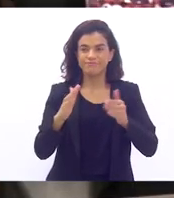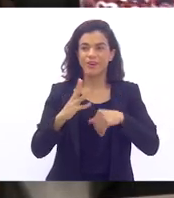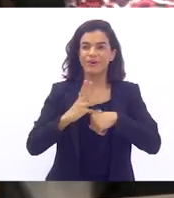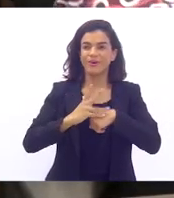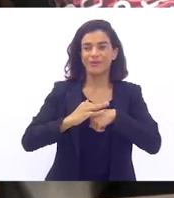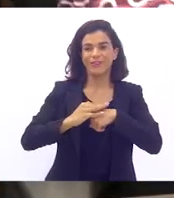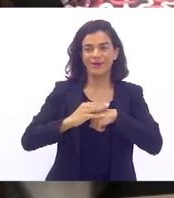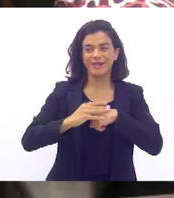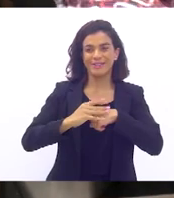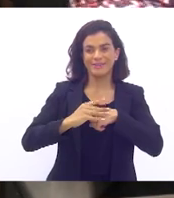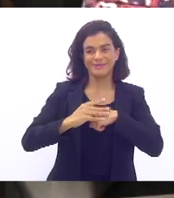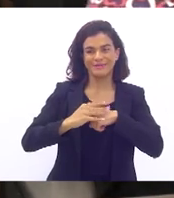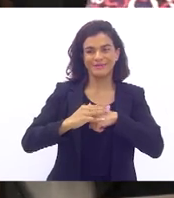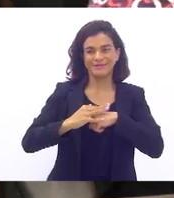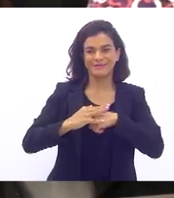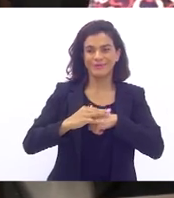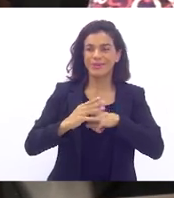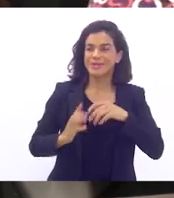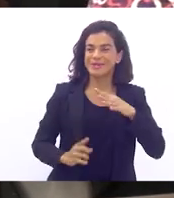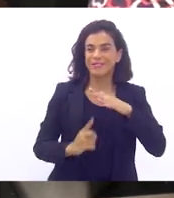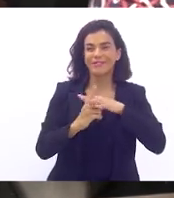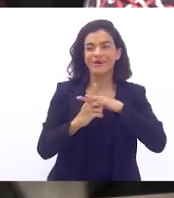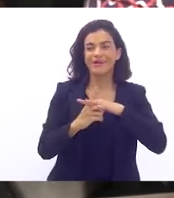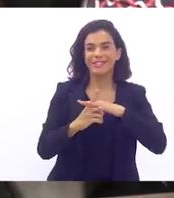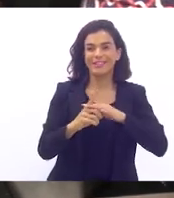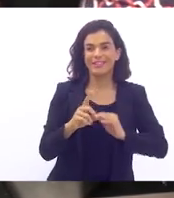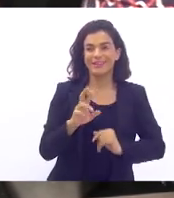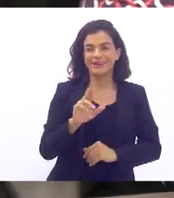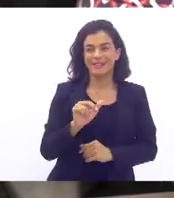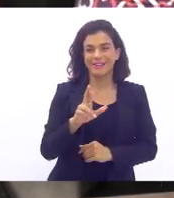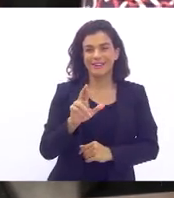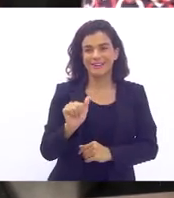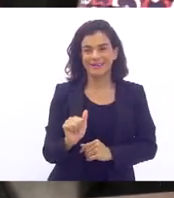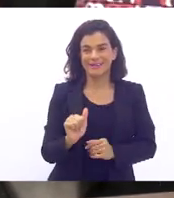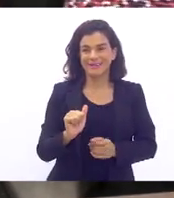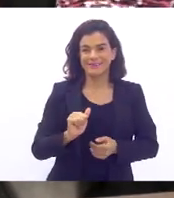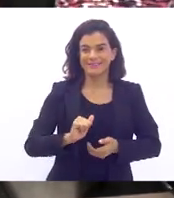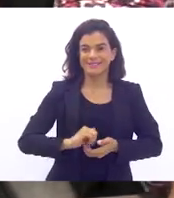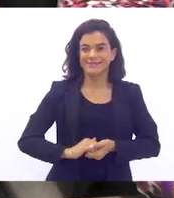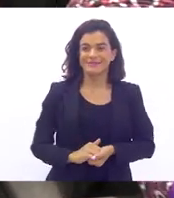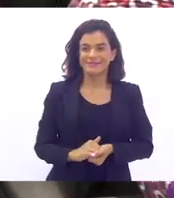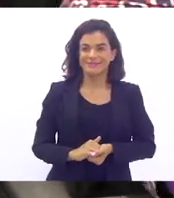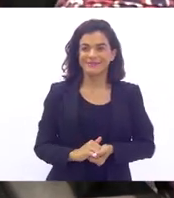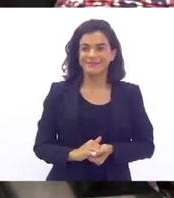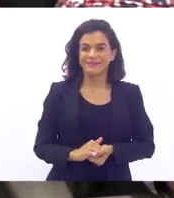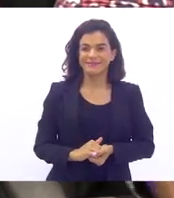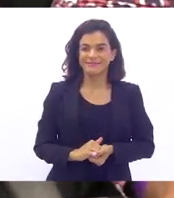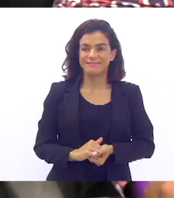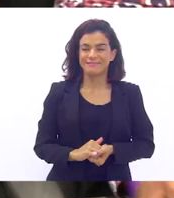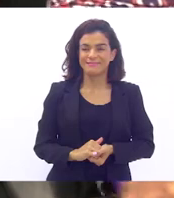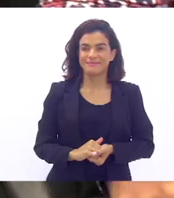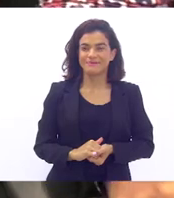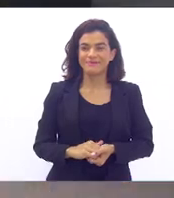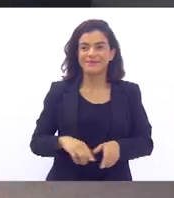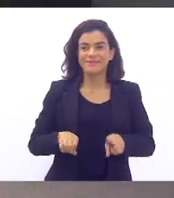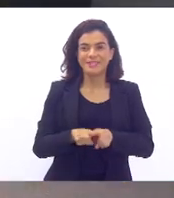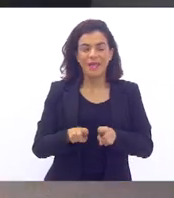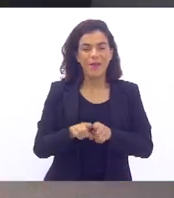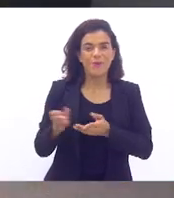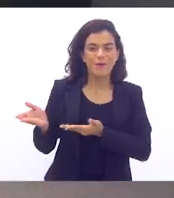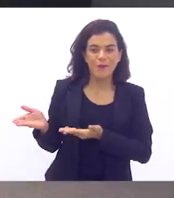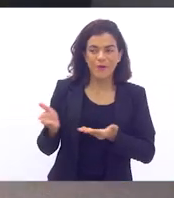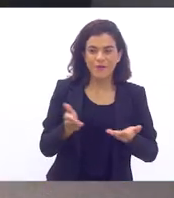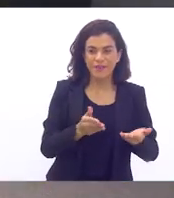parabéns por estar presente aqui conosco a gente tá muito feliz com a tua presença aqui tá temos aqui também alguns convidados